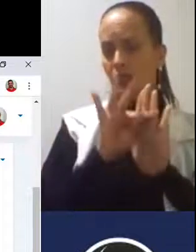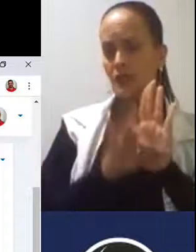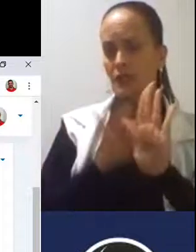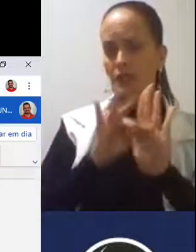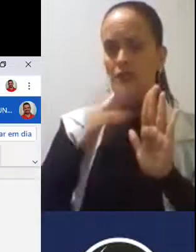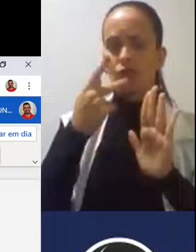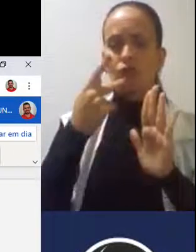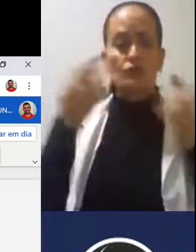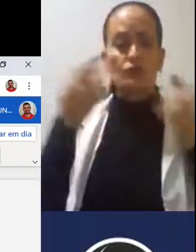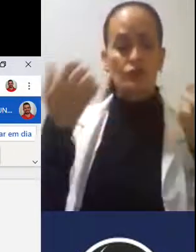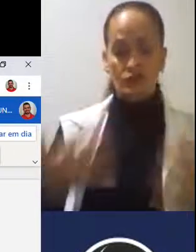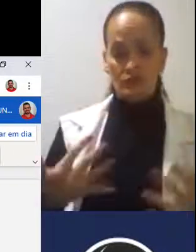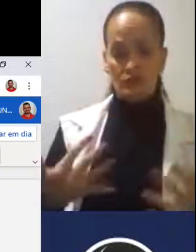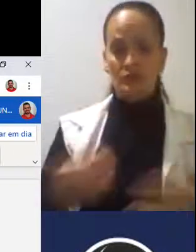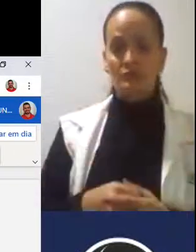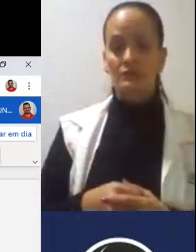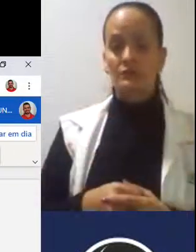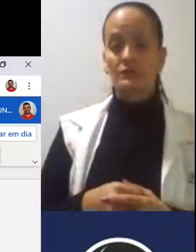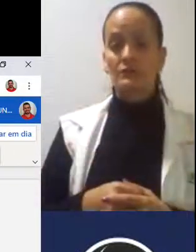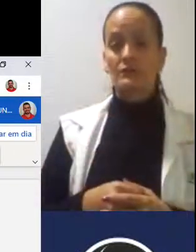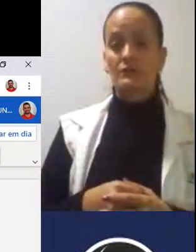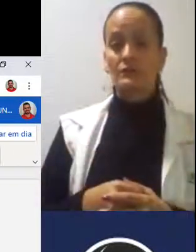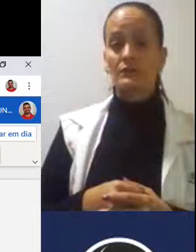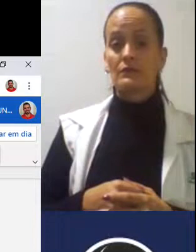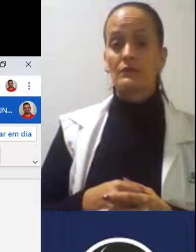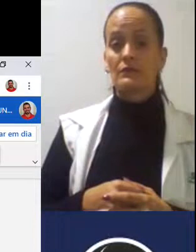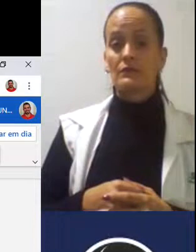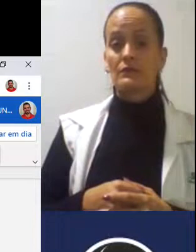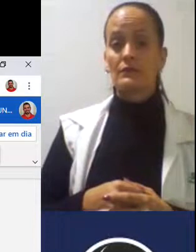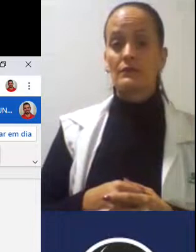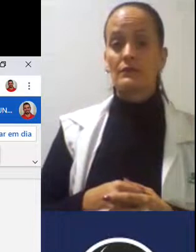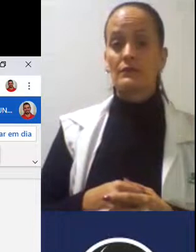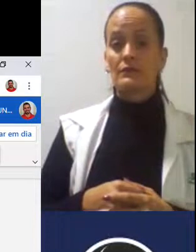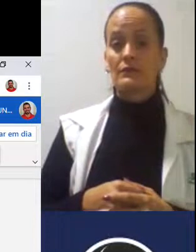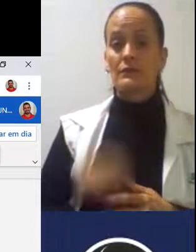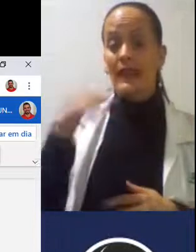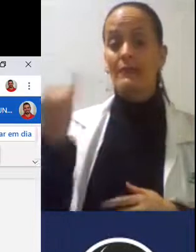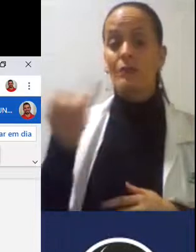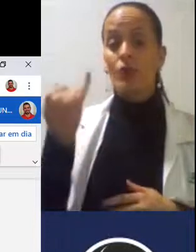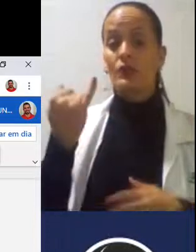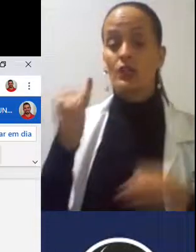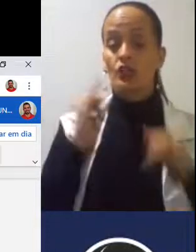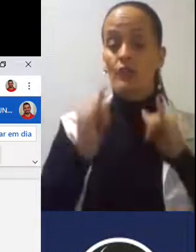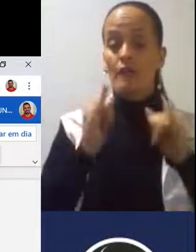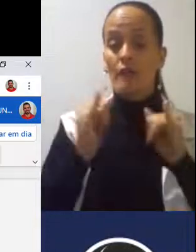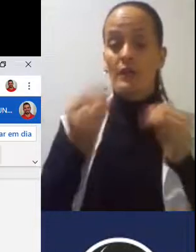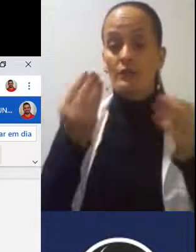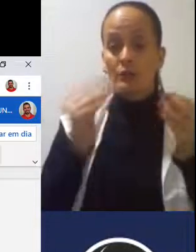de aprendizagem, é importante você ir colocando